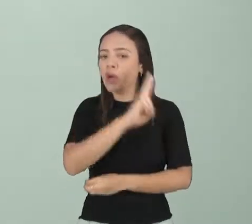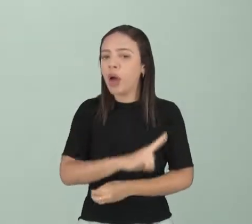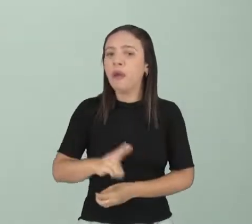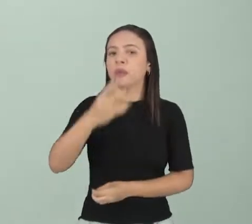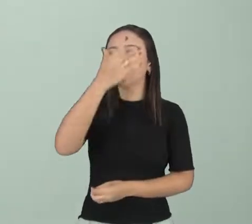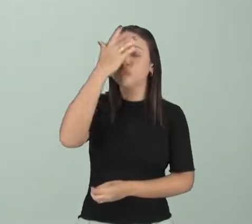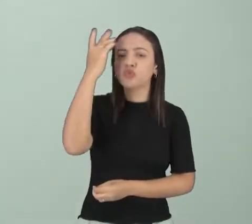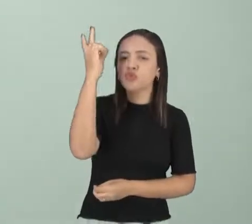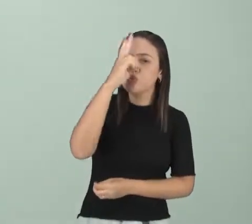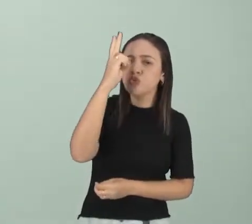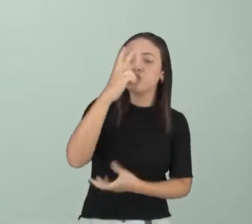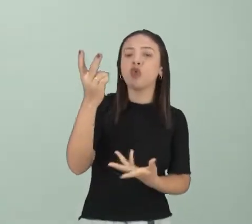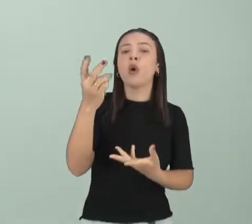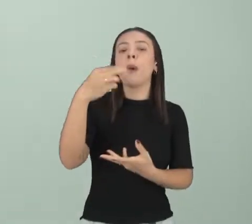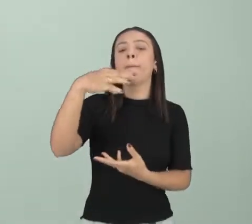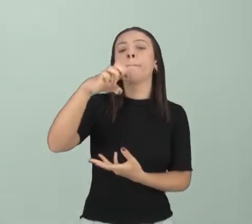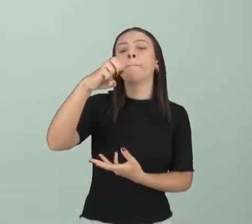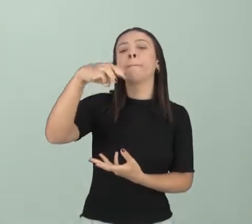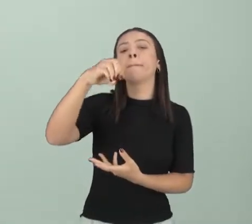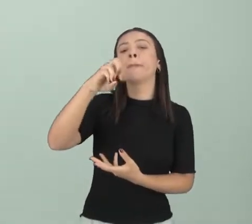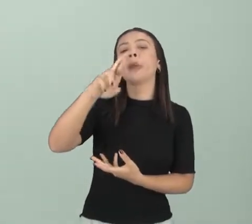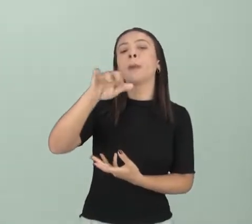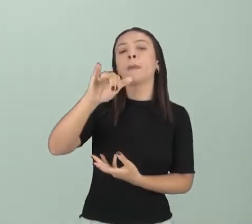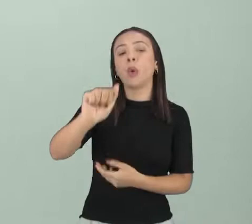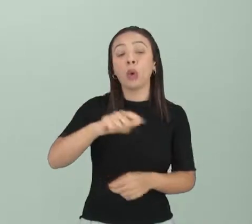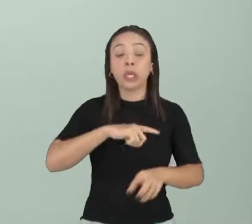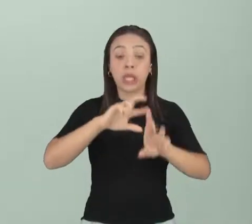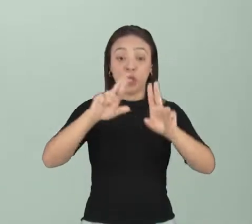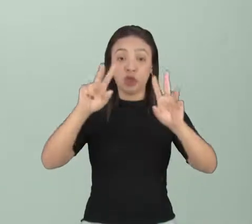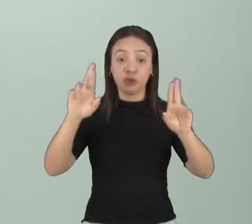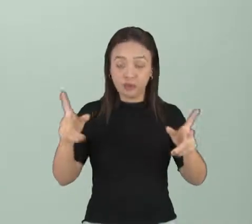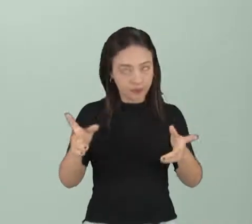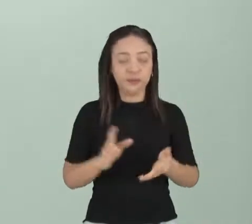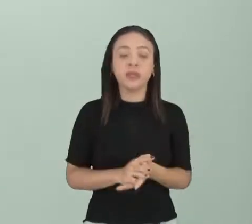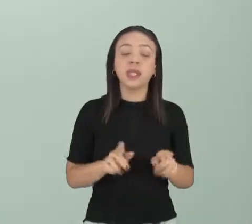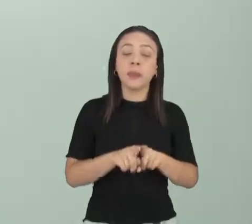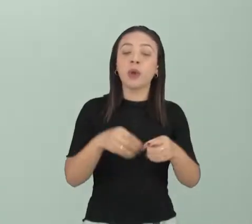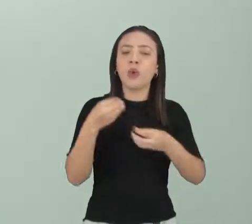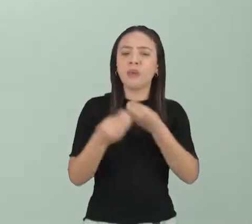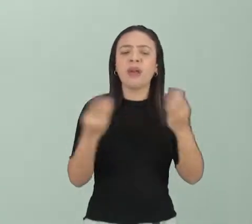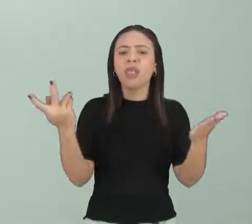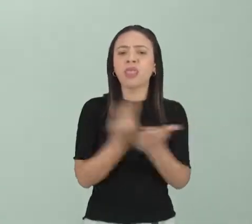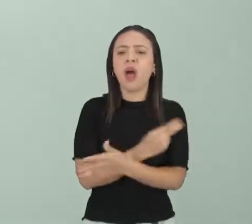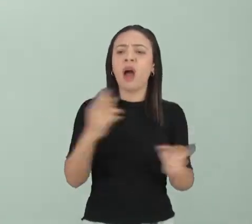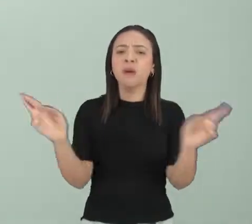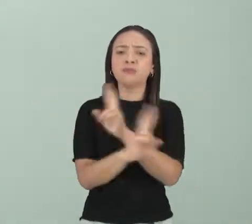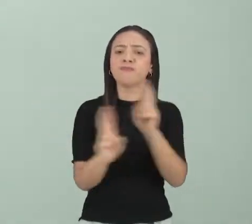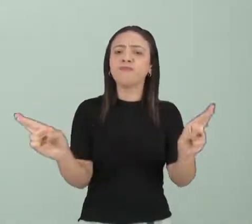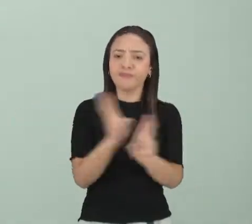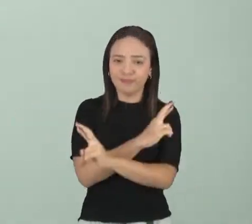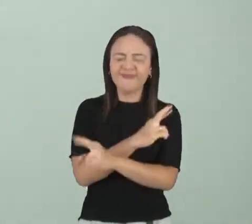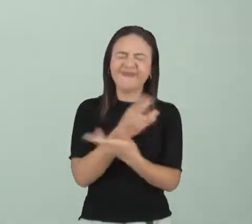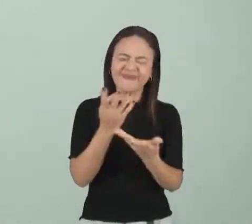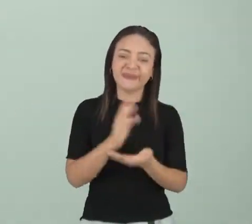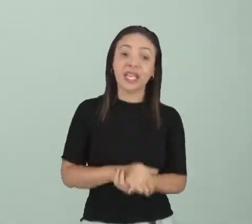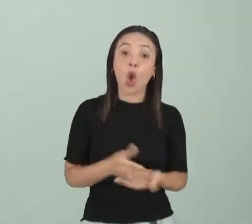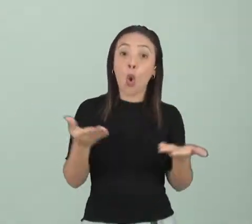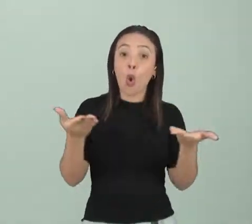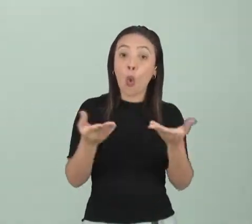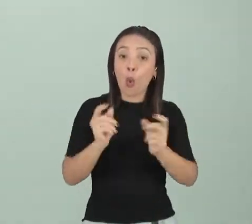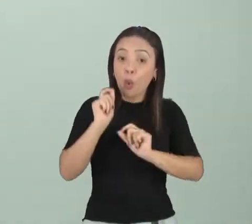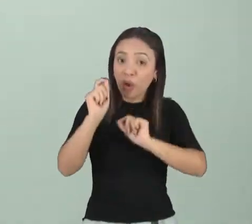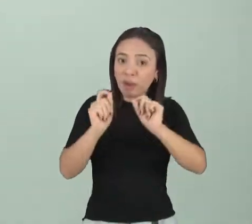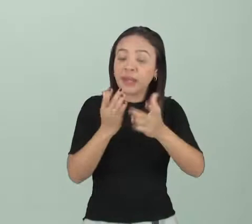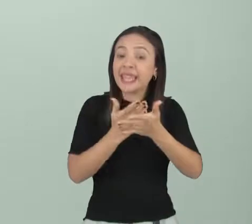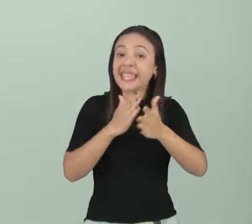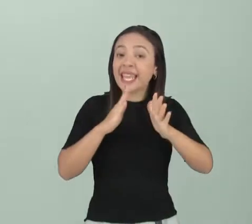né que a memória história também tem algumas diferenças né E como se dá essa relação entre as duas e